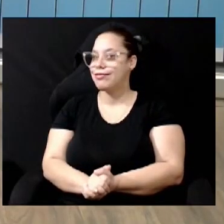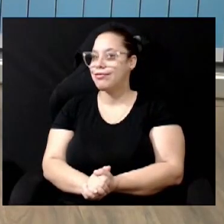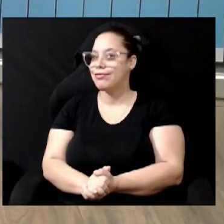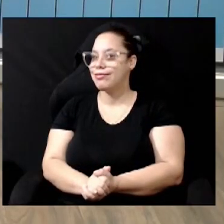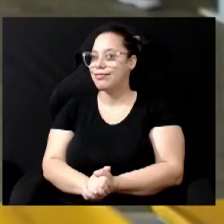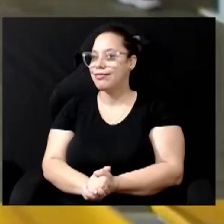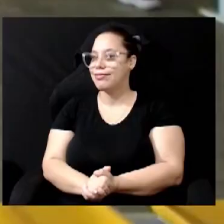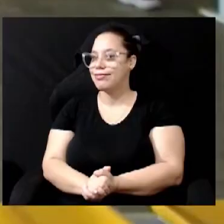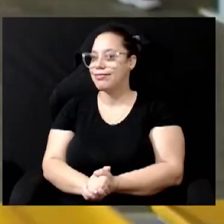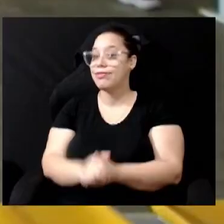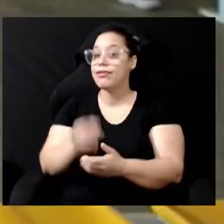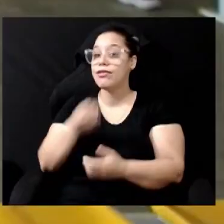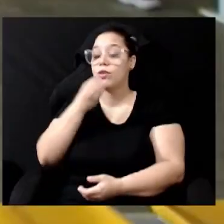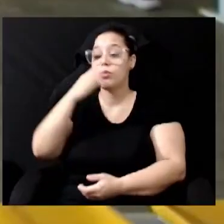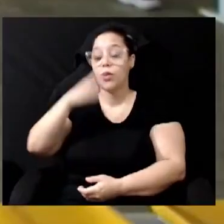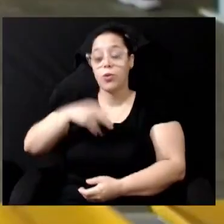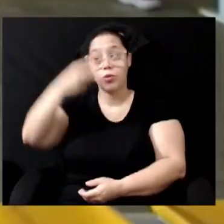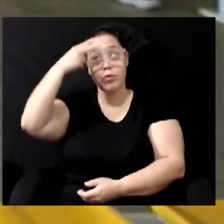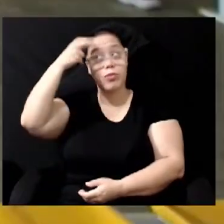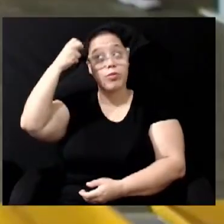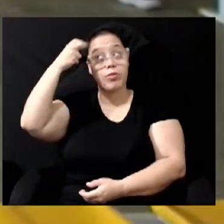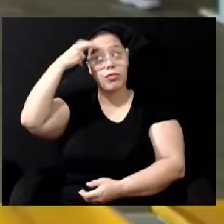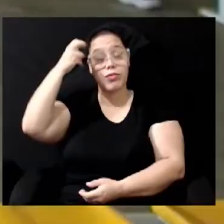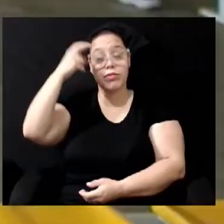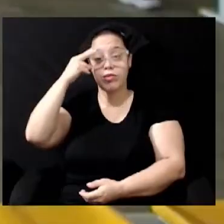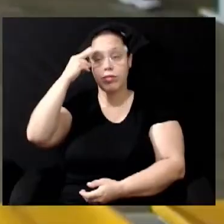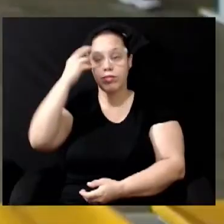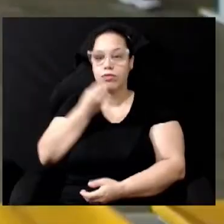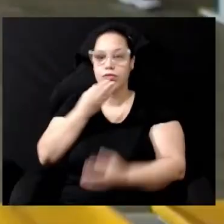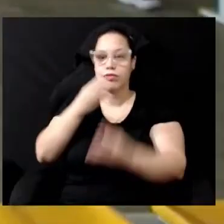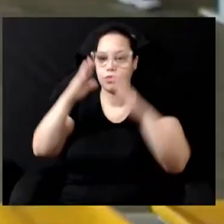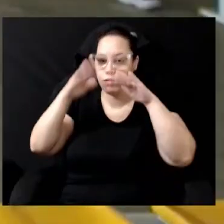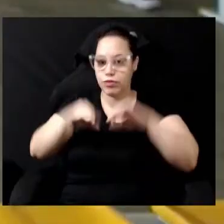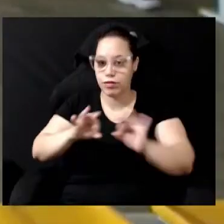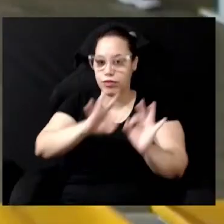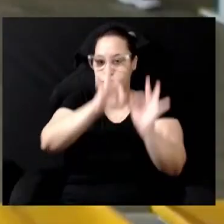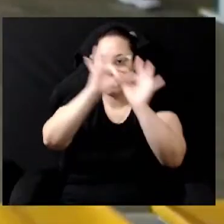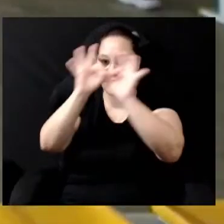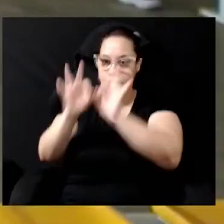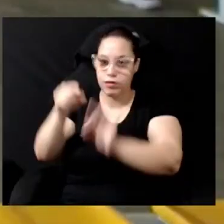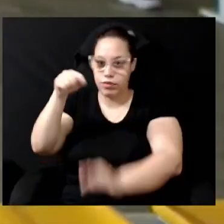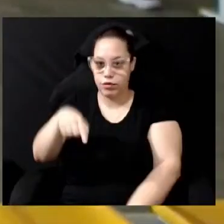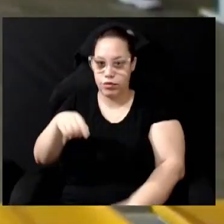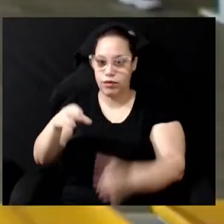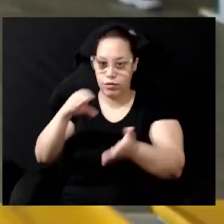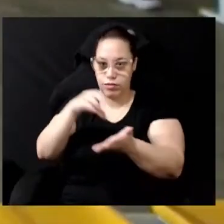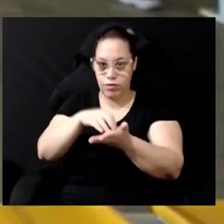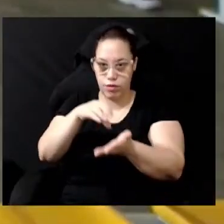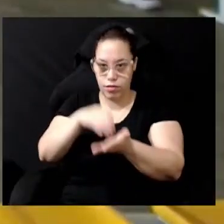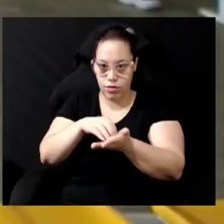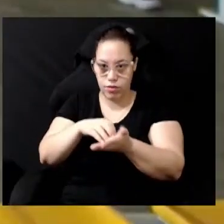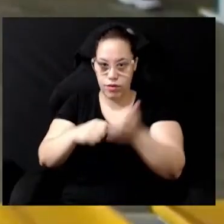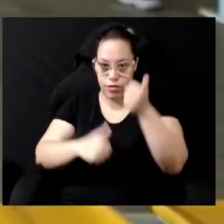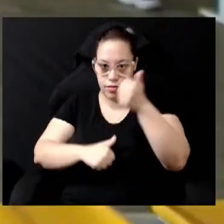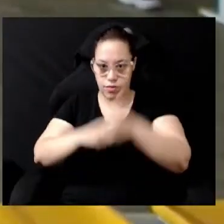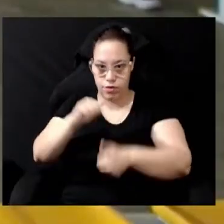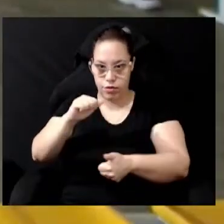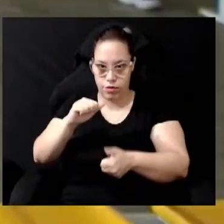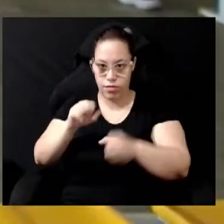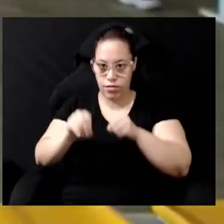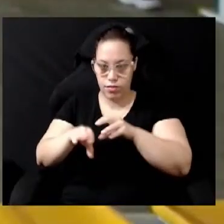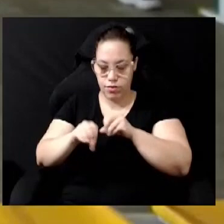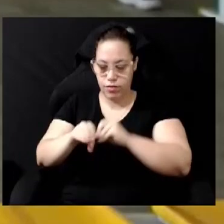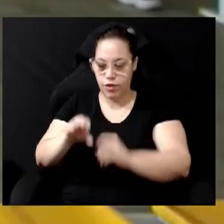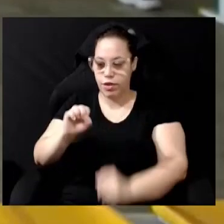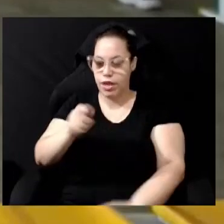Boa tarde, Gabriel Castro. Boa tarde a você que nos assiste. Nós estamos aqui no Centro Esportivo Educacional do São José e